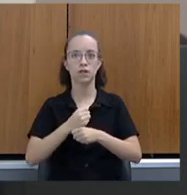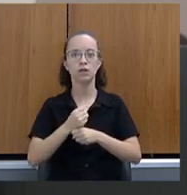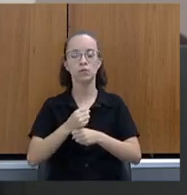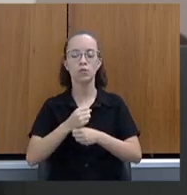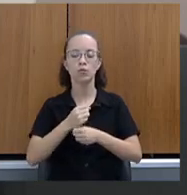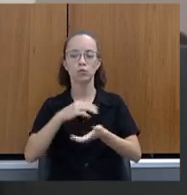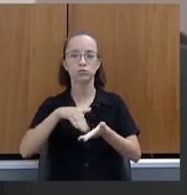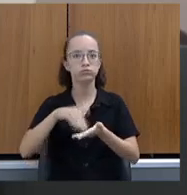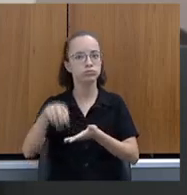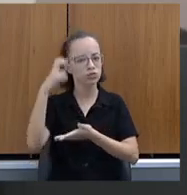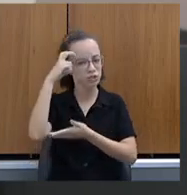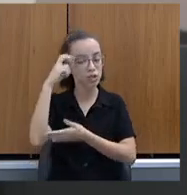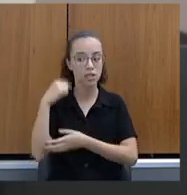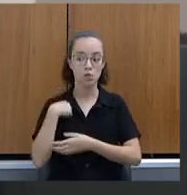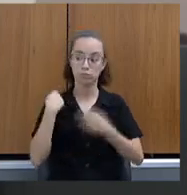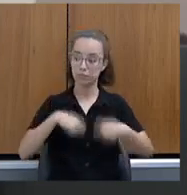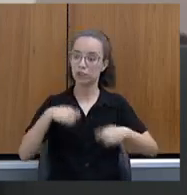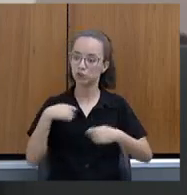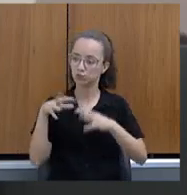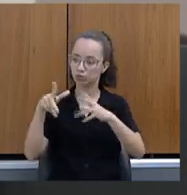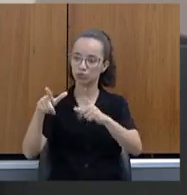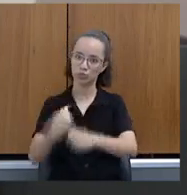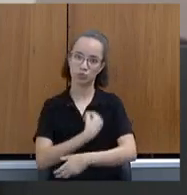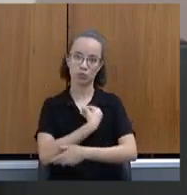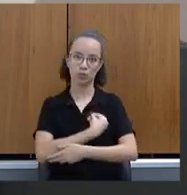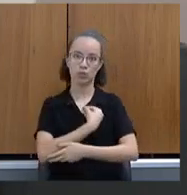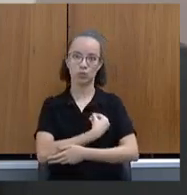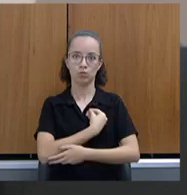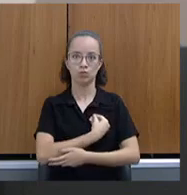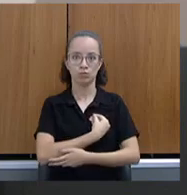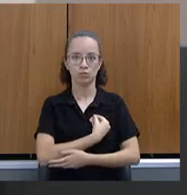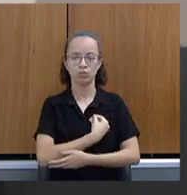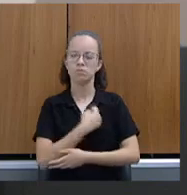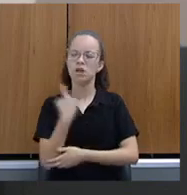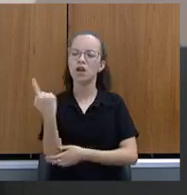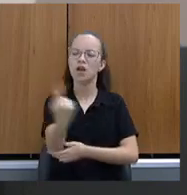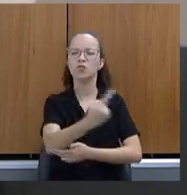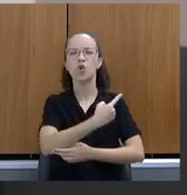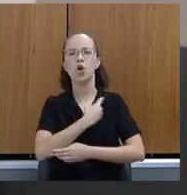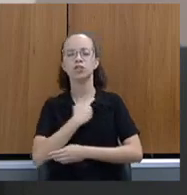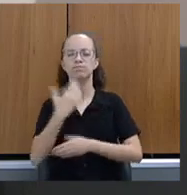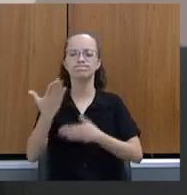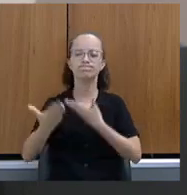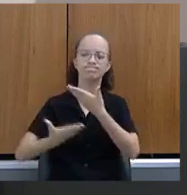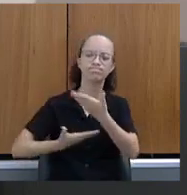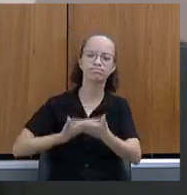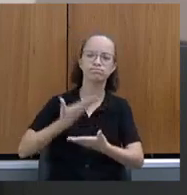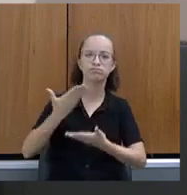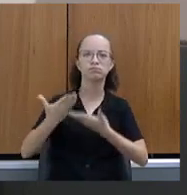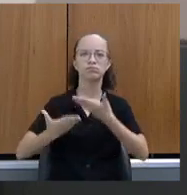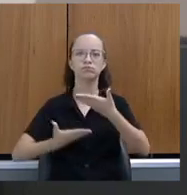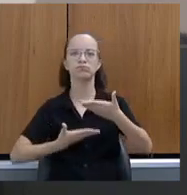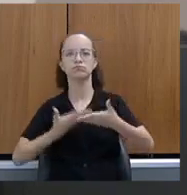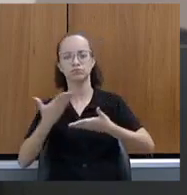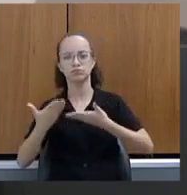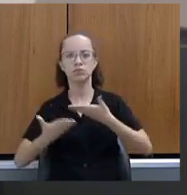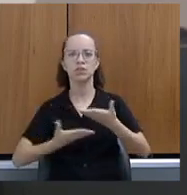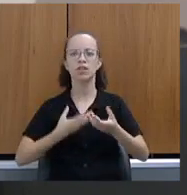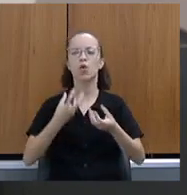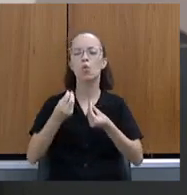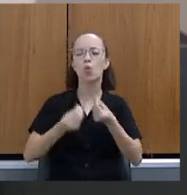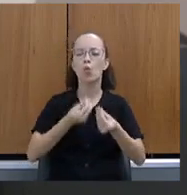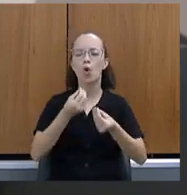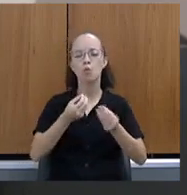e eu conto com todos aqui dessa casa para que a gente discuta a descentralização na forma da